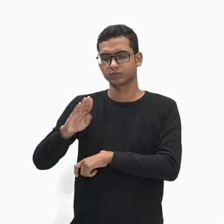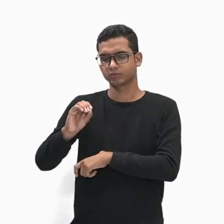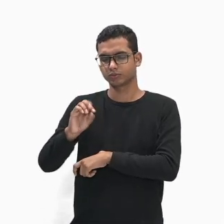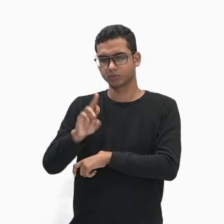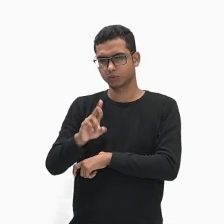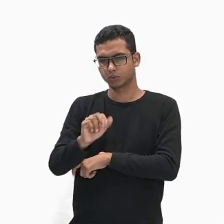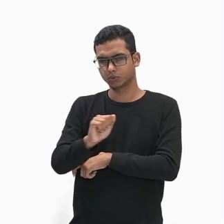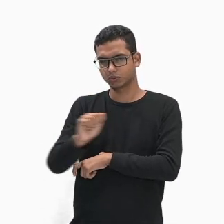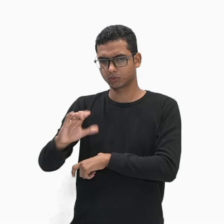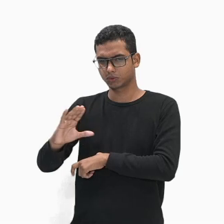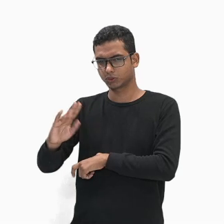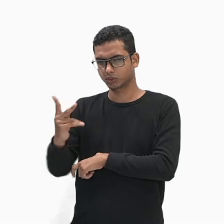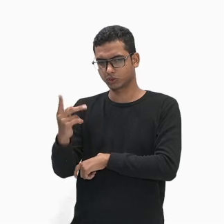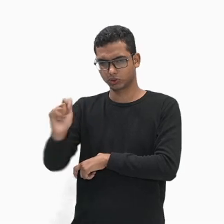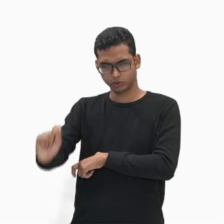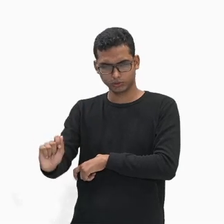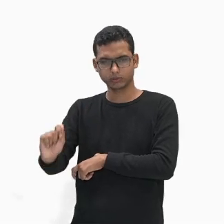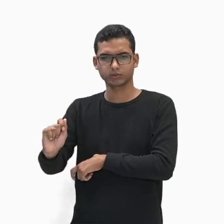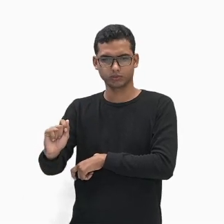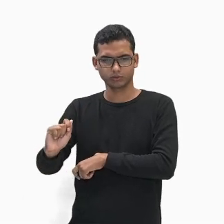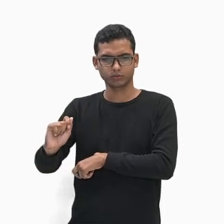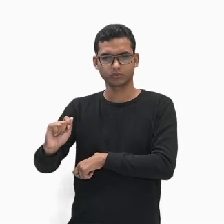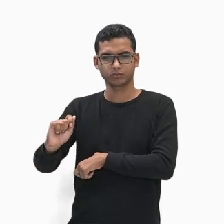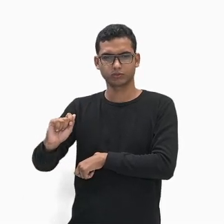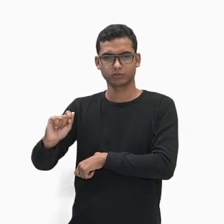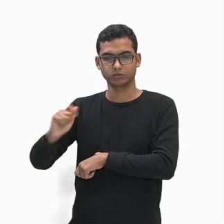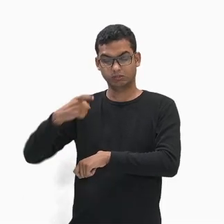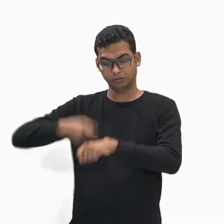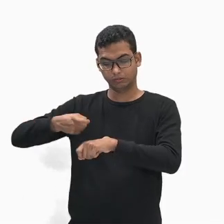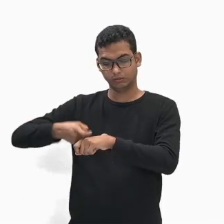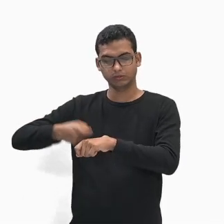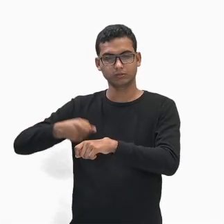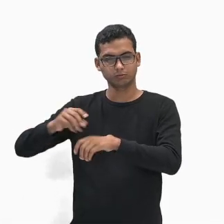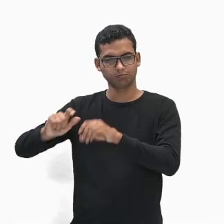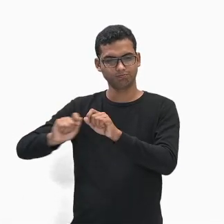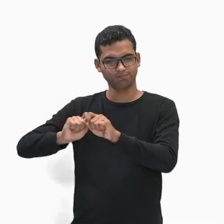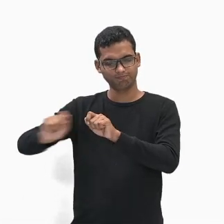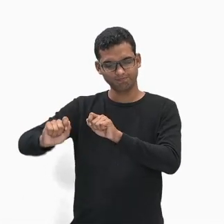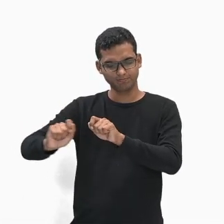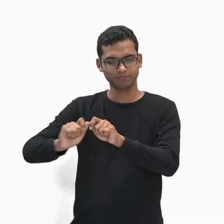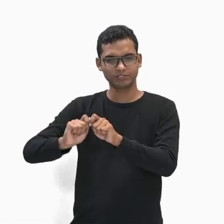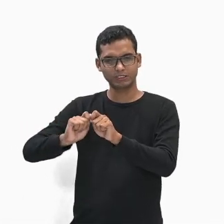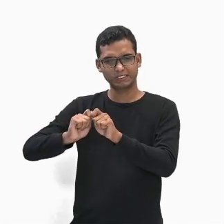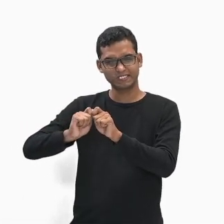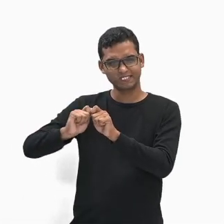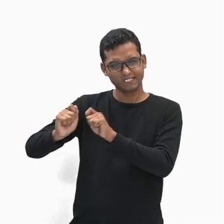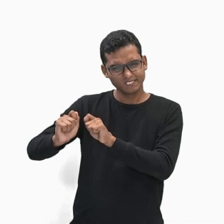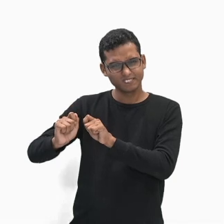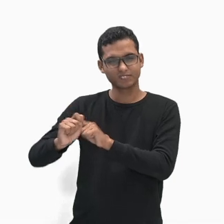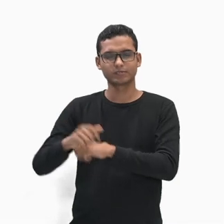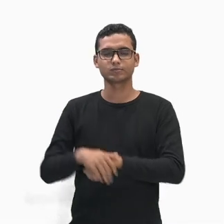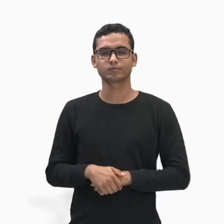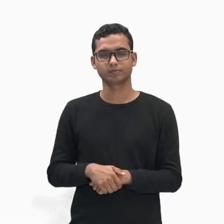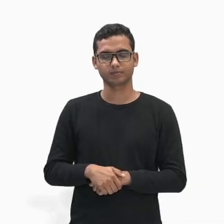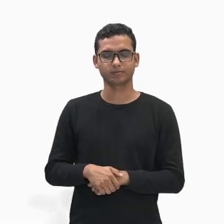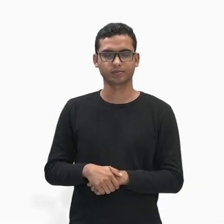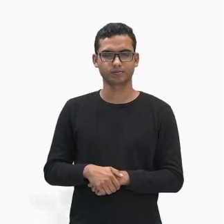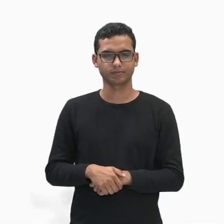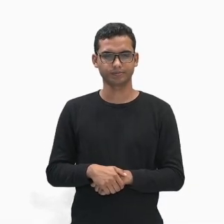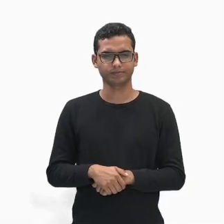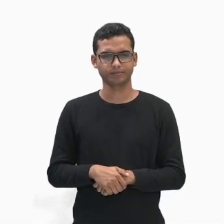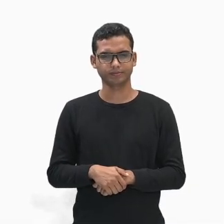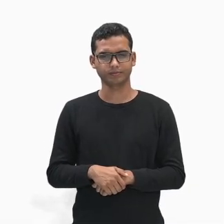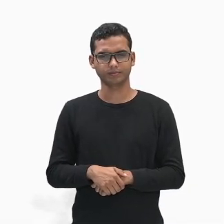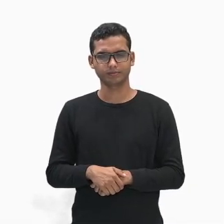que quando se fala aí desses materiais, você tem que os isolantes, como nós vimos aí, eu